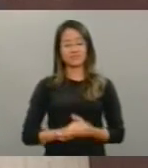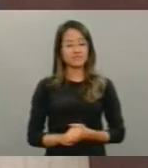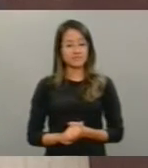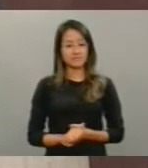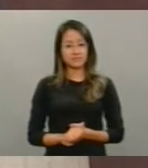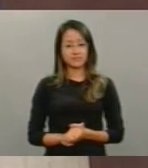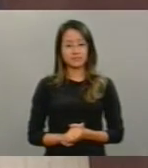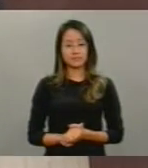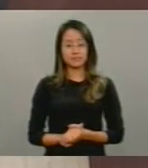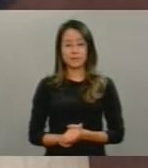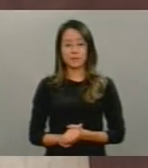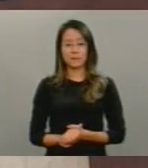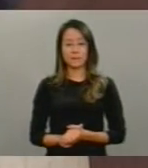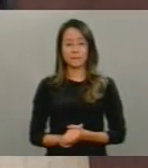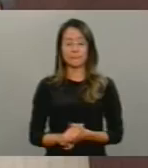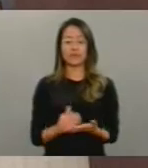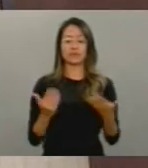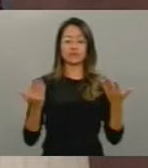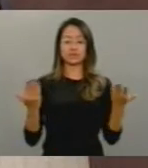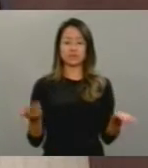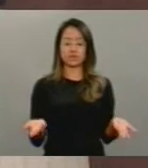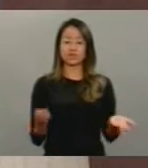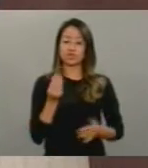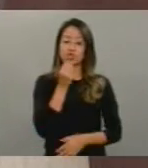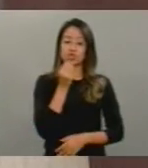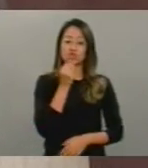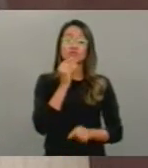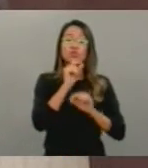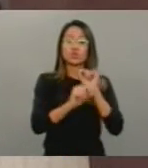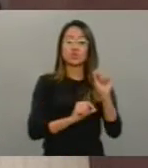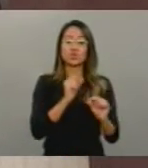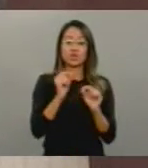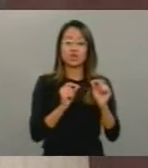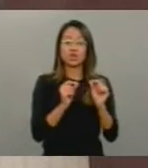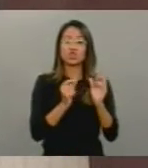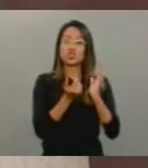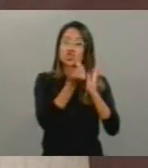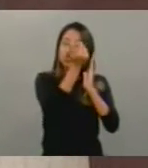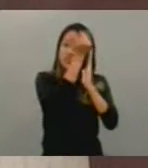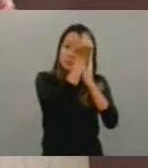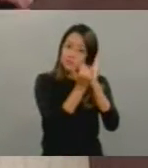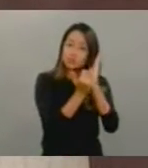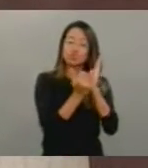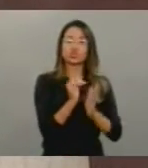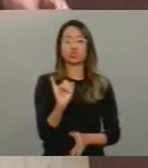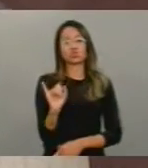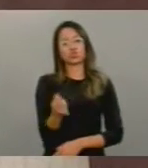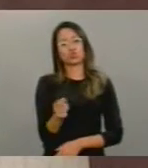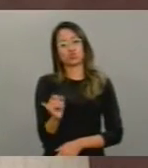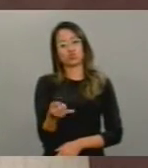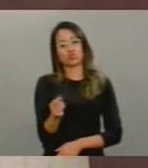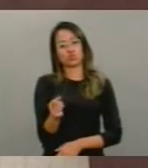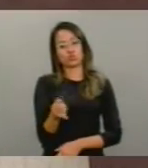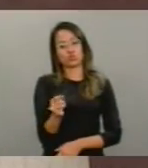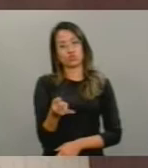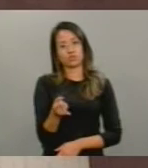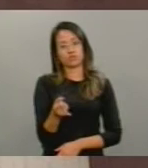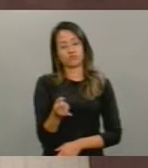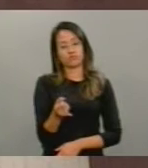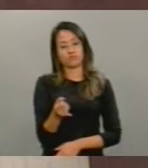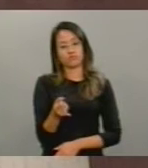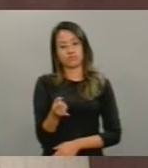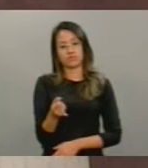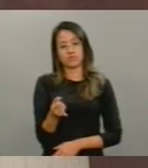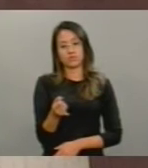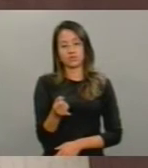público que o fizesse diminuindo os juros e o